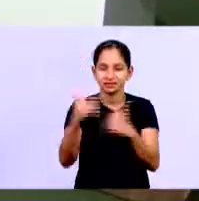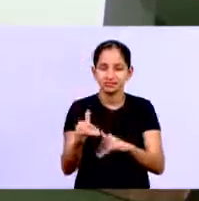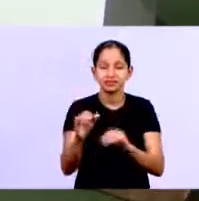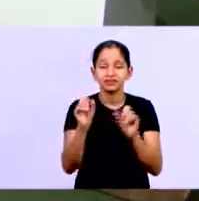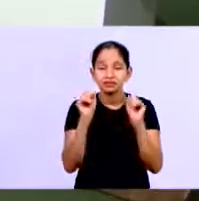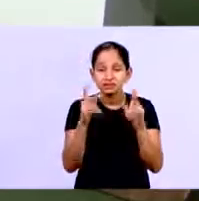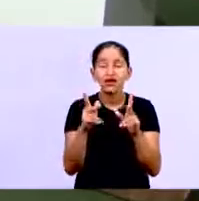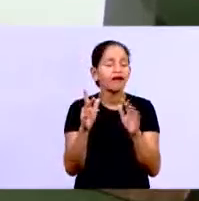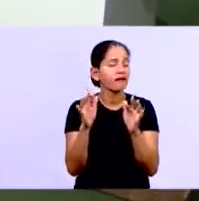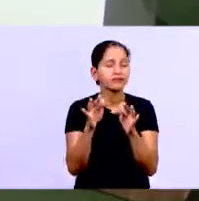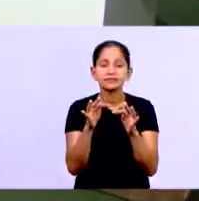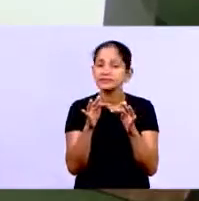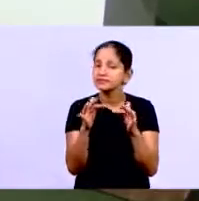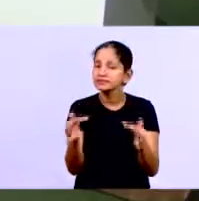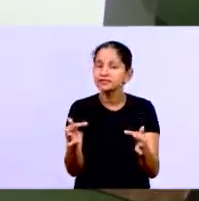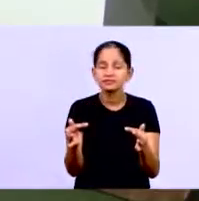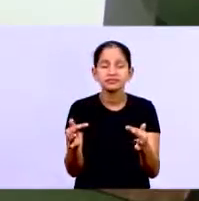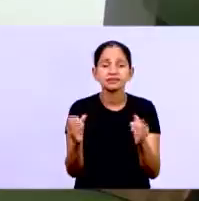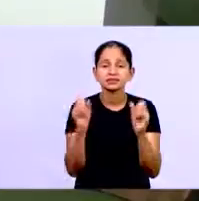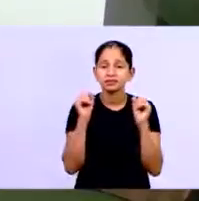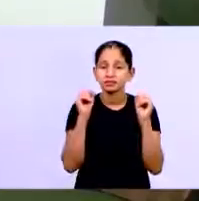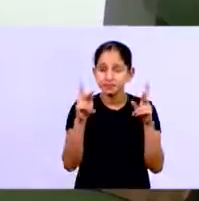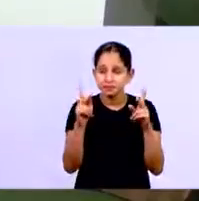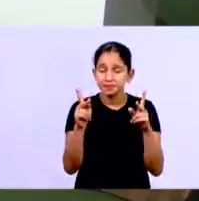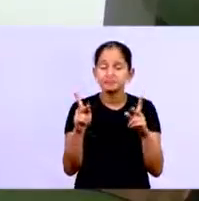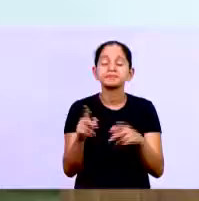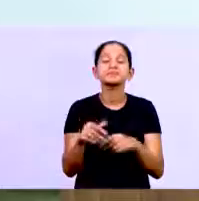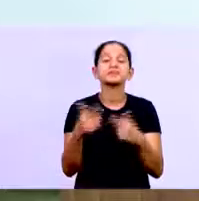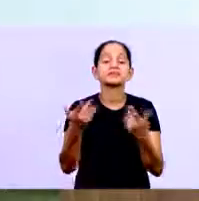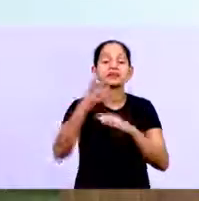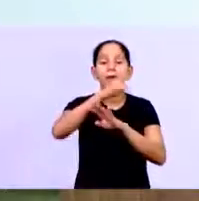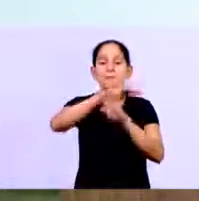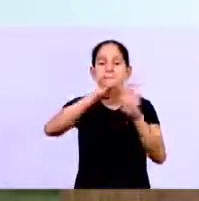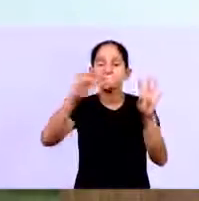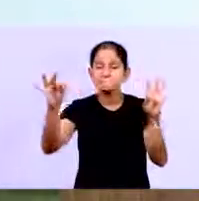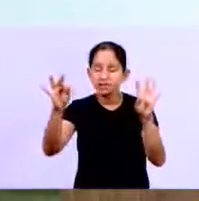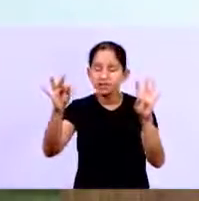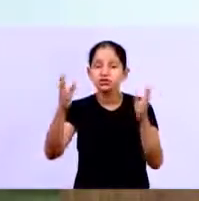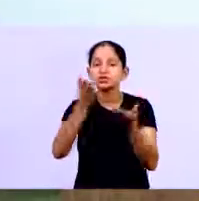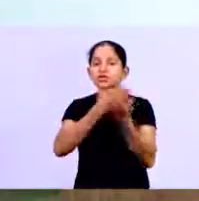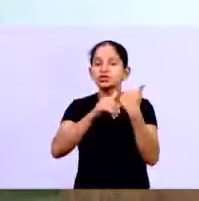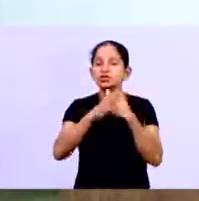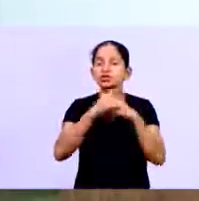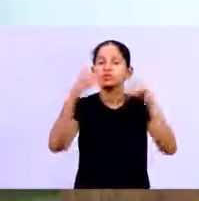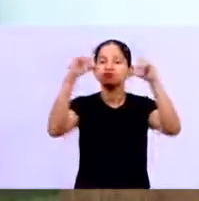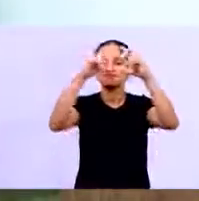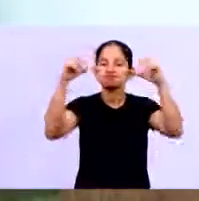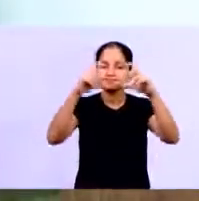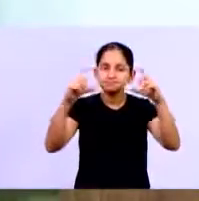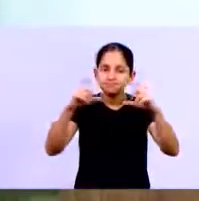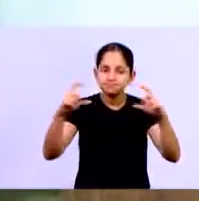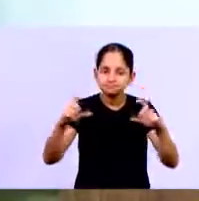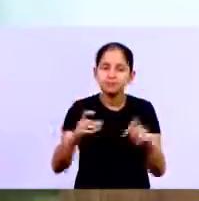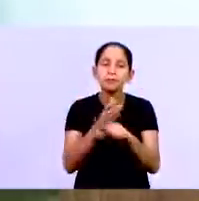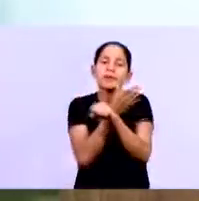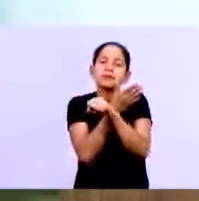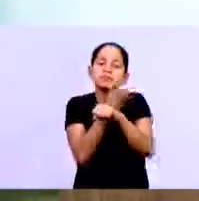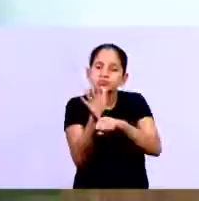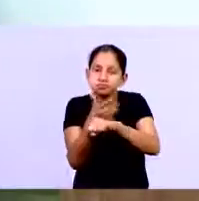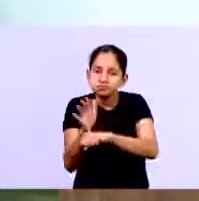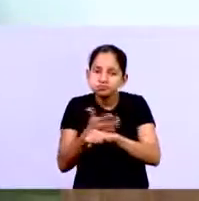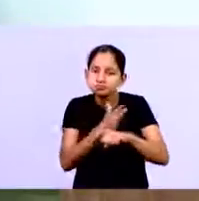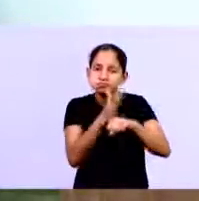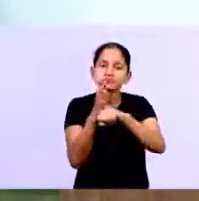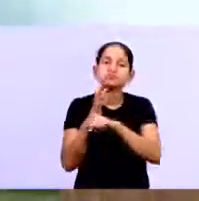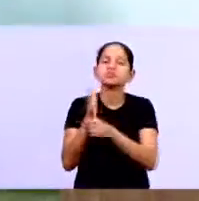muito simples o nosso sistema SAC, ok? Temos aquelas planilhas e temos essas equações para a gente fazer exercícios para a